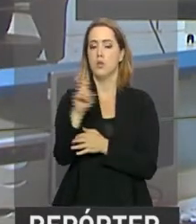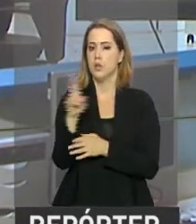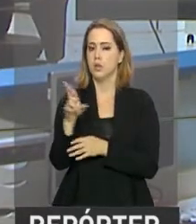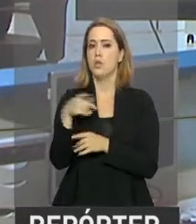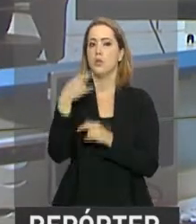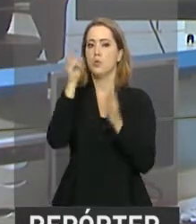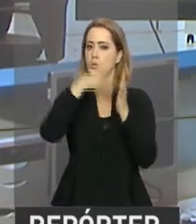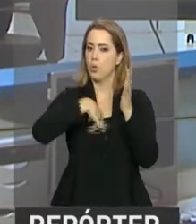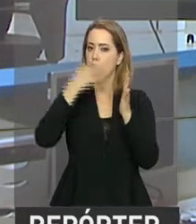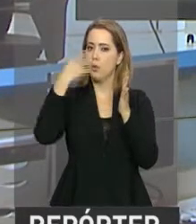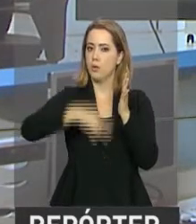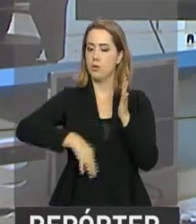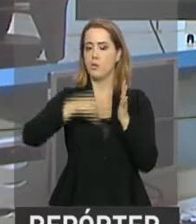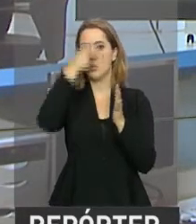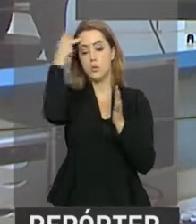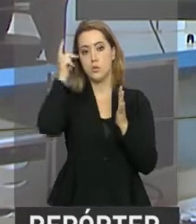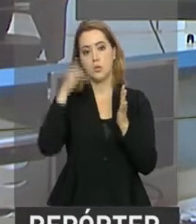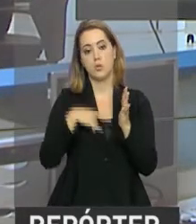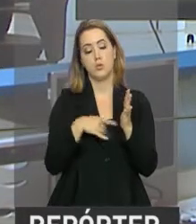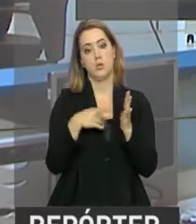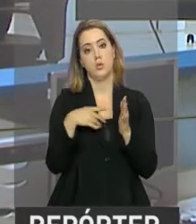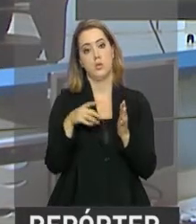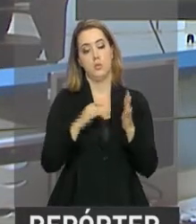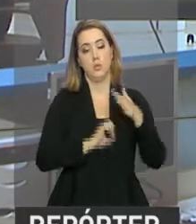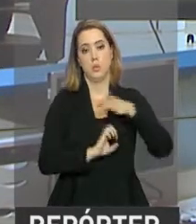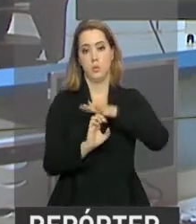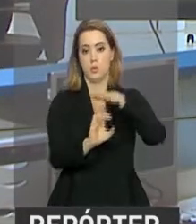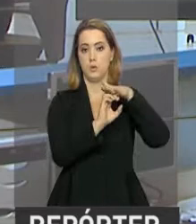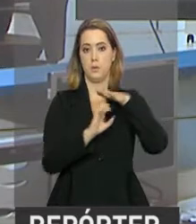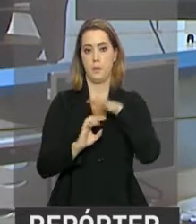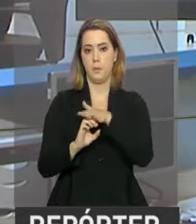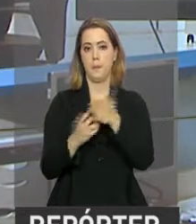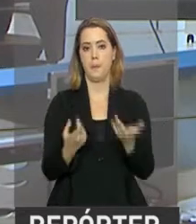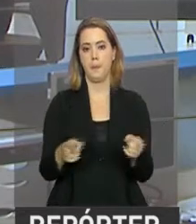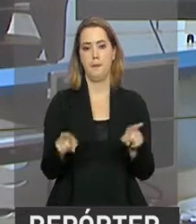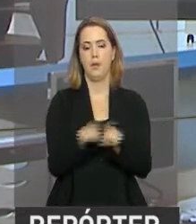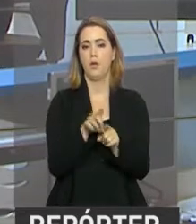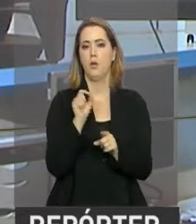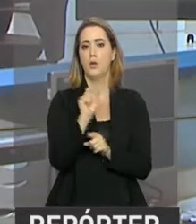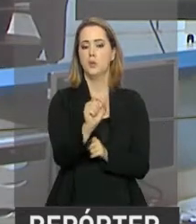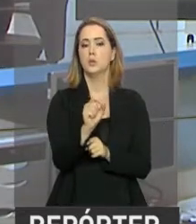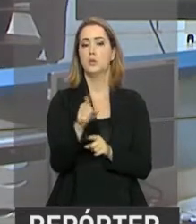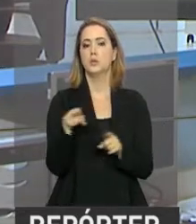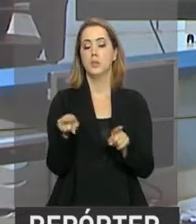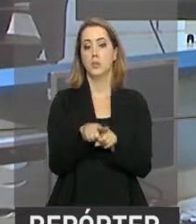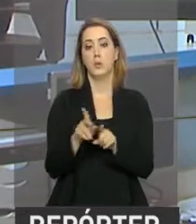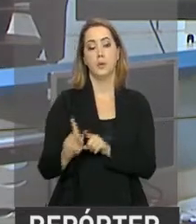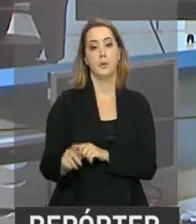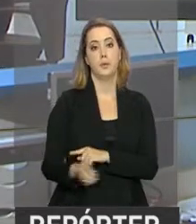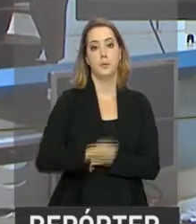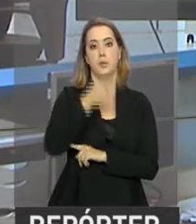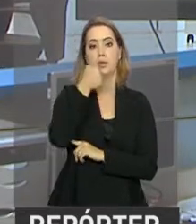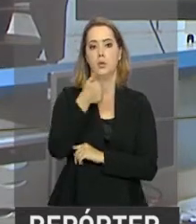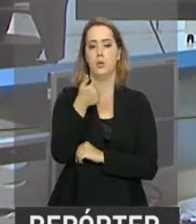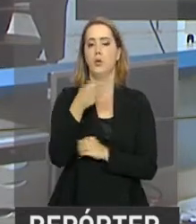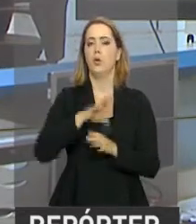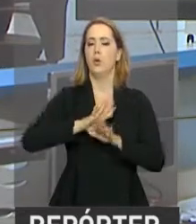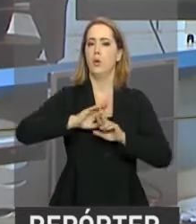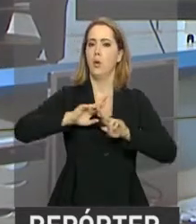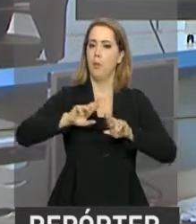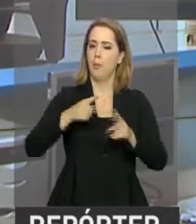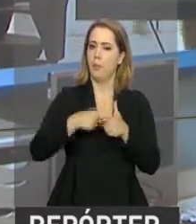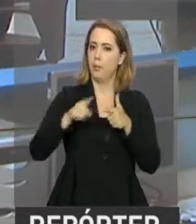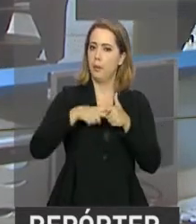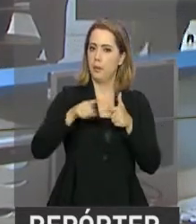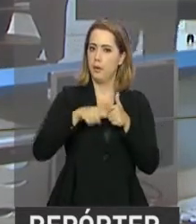exterior de pessoas físicas e 34 empresas a medida tem como principal objetivo acertar a situação de brasileiros ou residentes